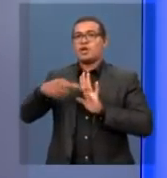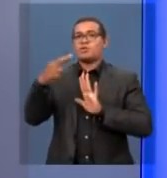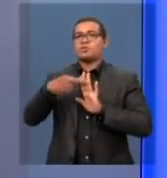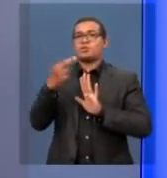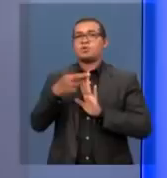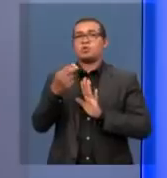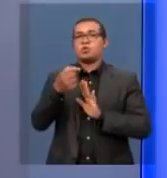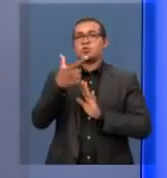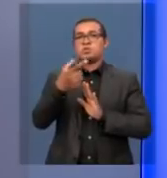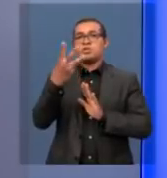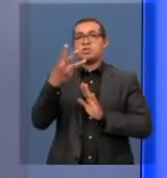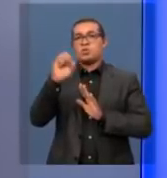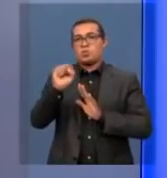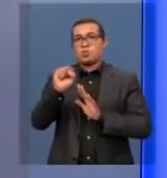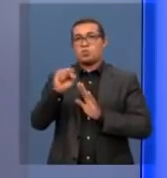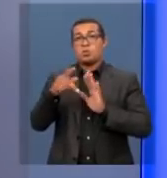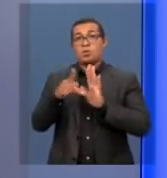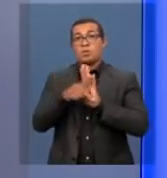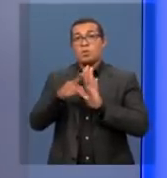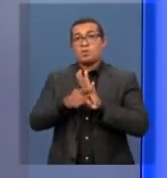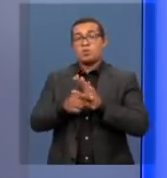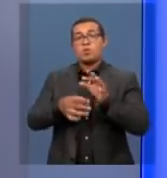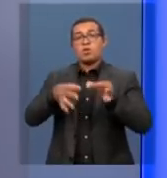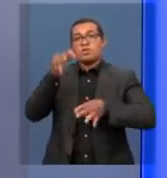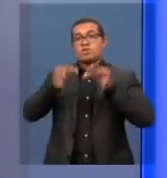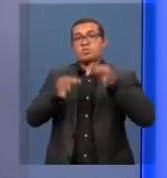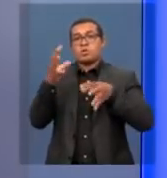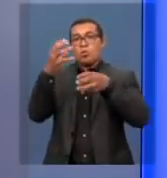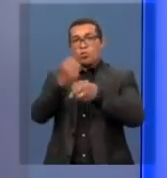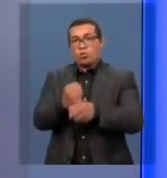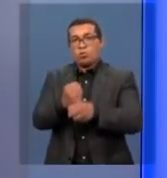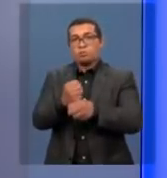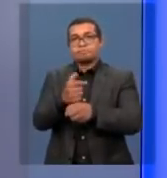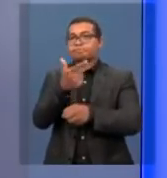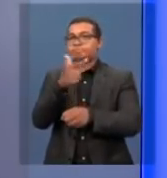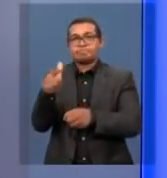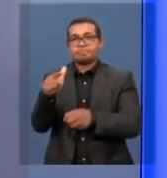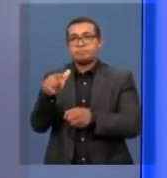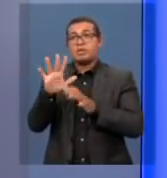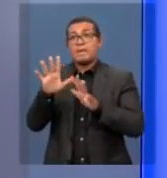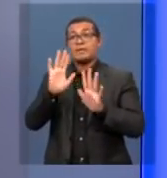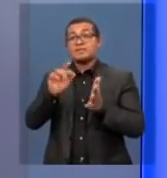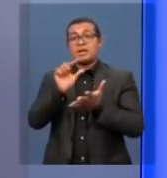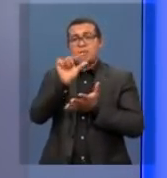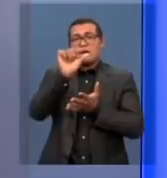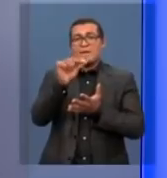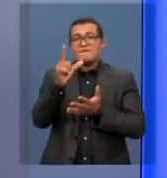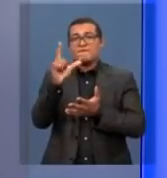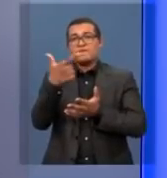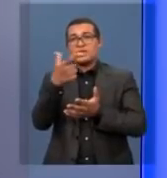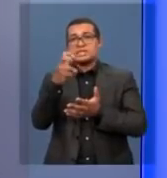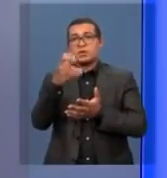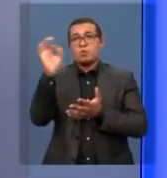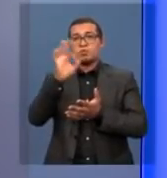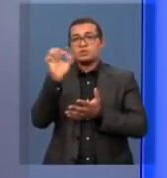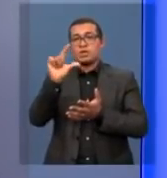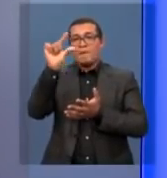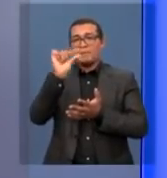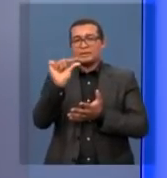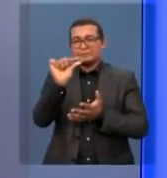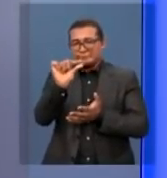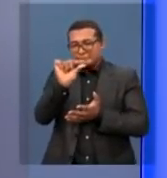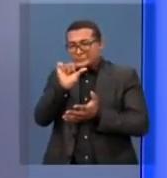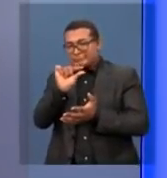238 do do tribunal de contas você é aplicou menos de 25% é na educação